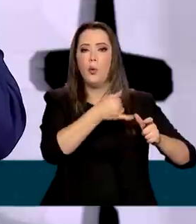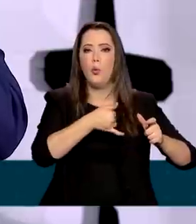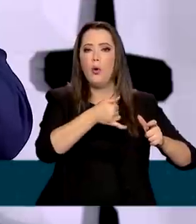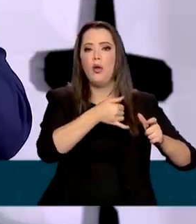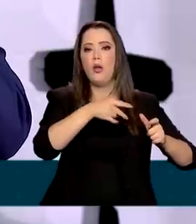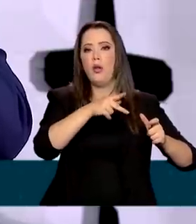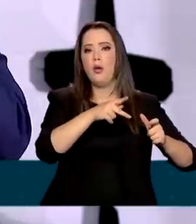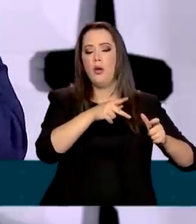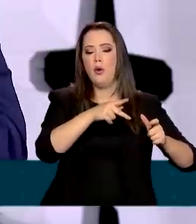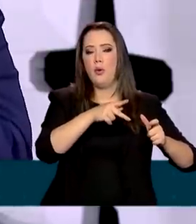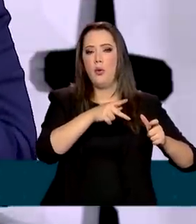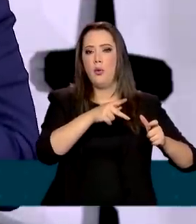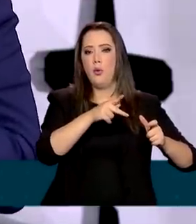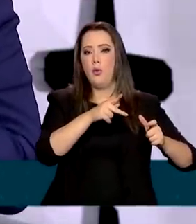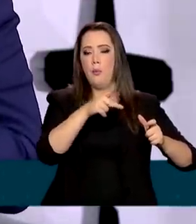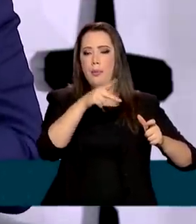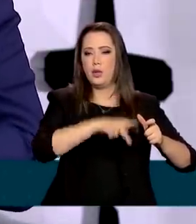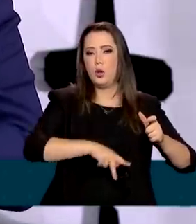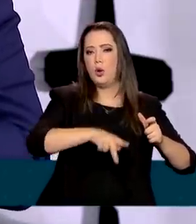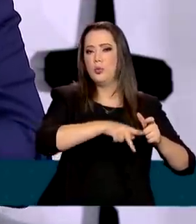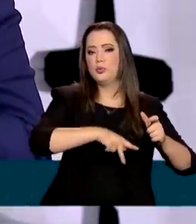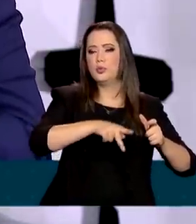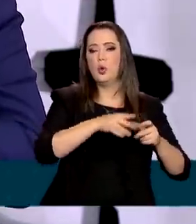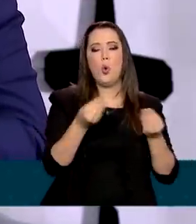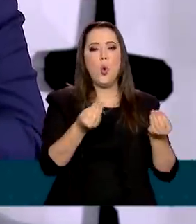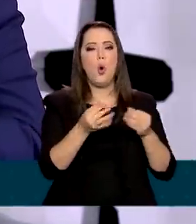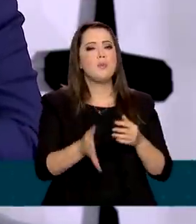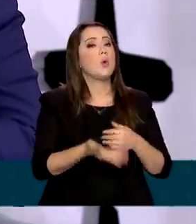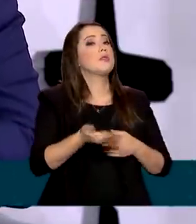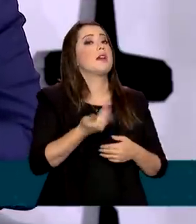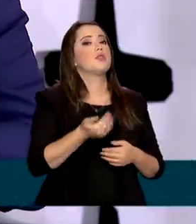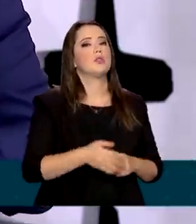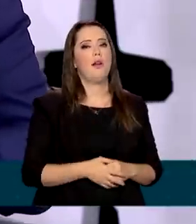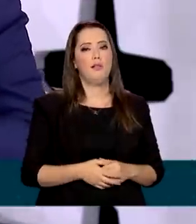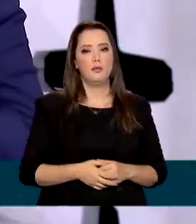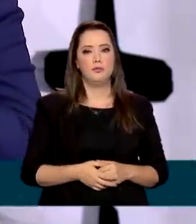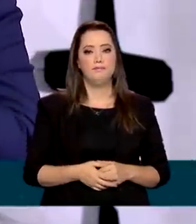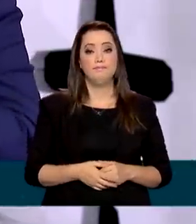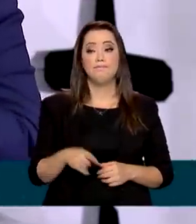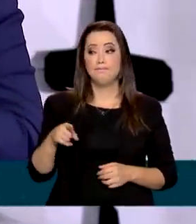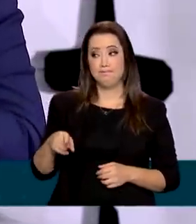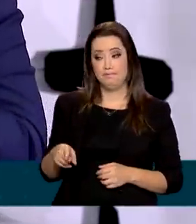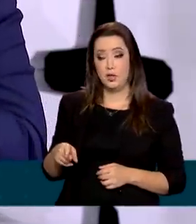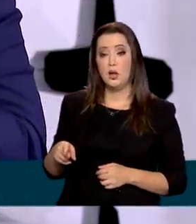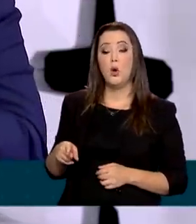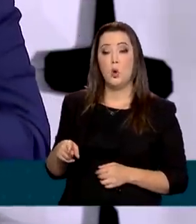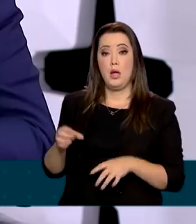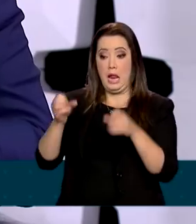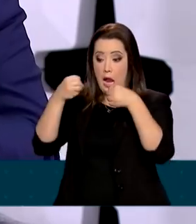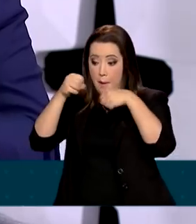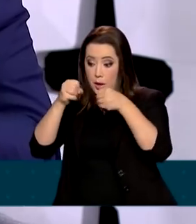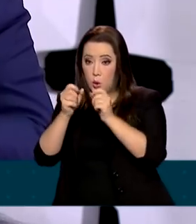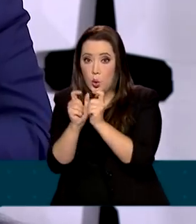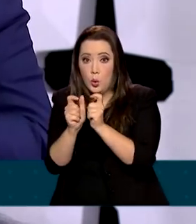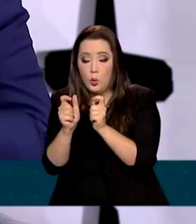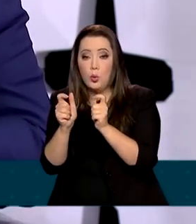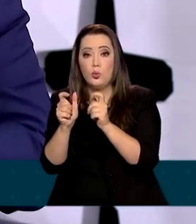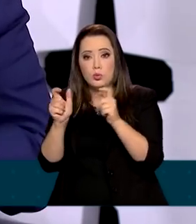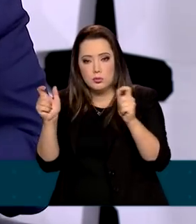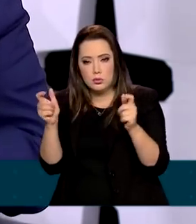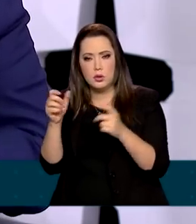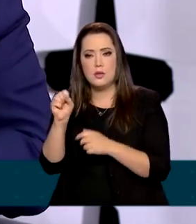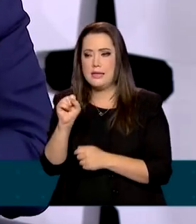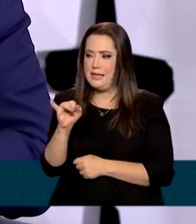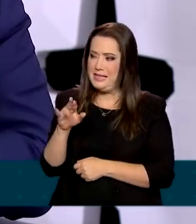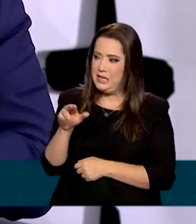rocha. Que tipo de detergente você vai colocar que seja viável economicamente? O Sirius consegue analisar esses detergentes, dar